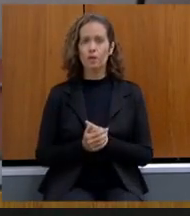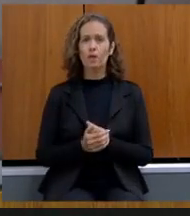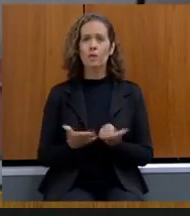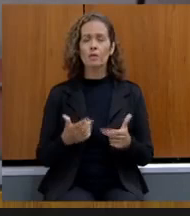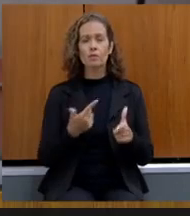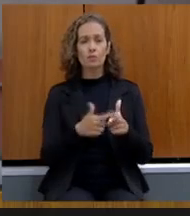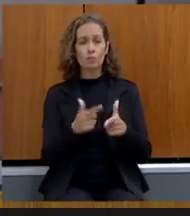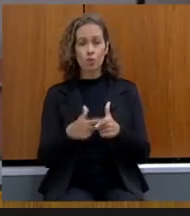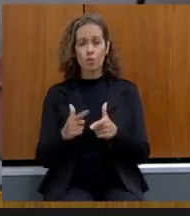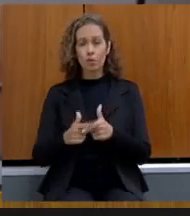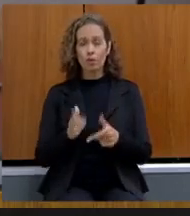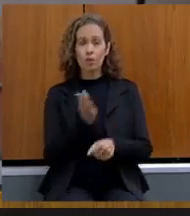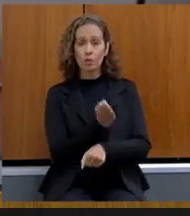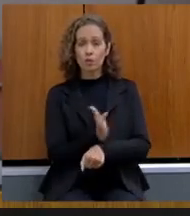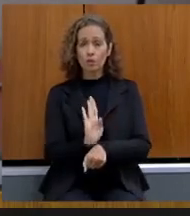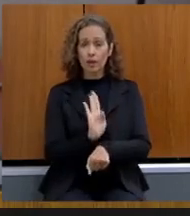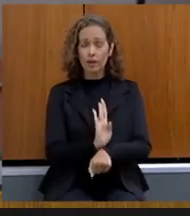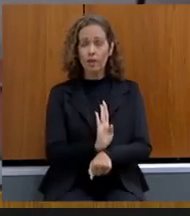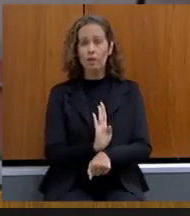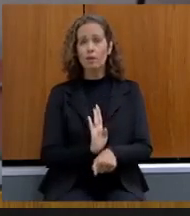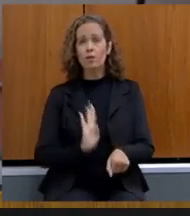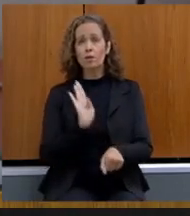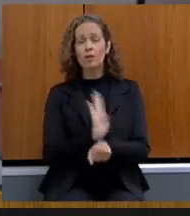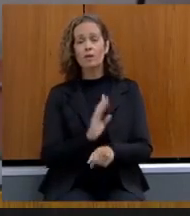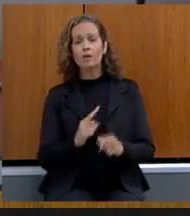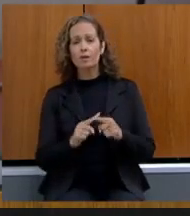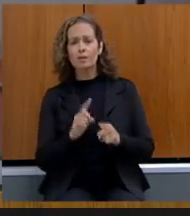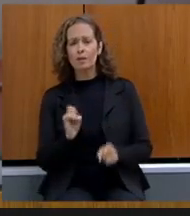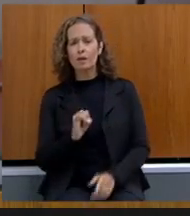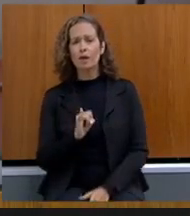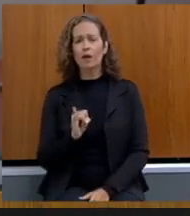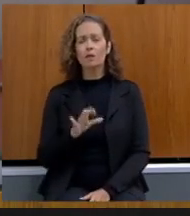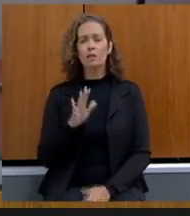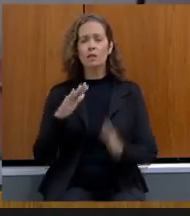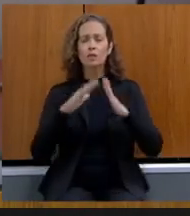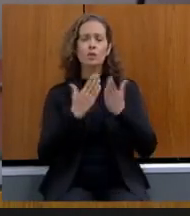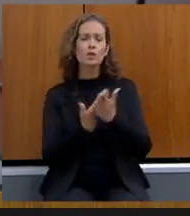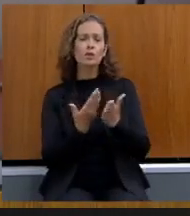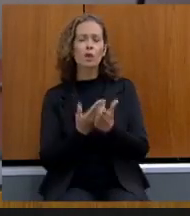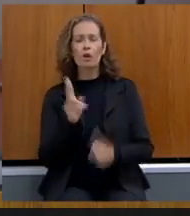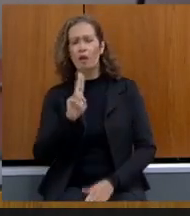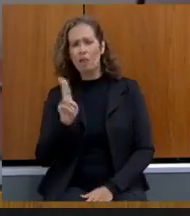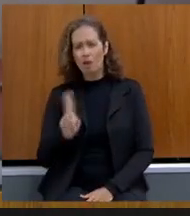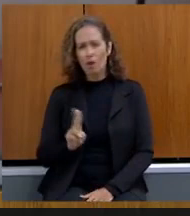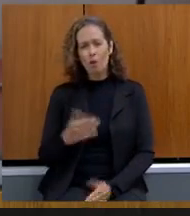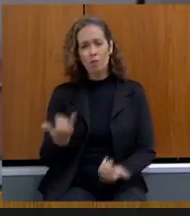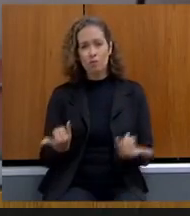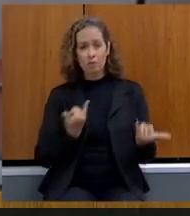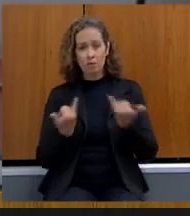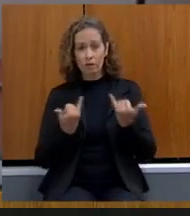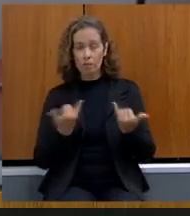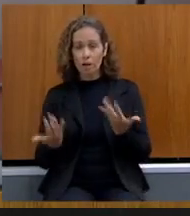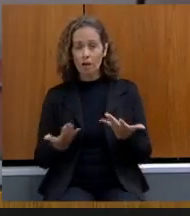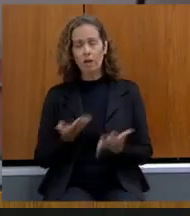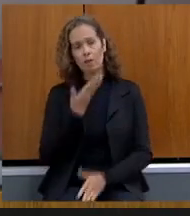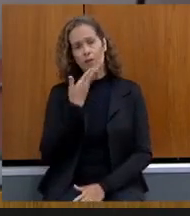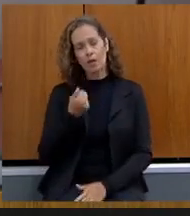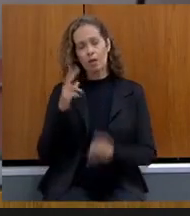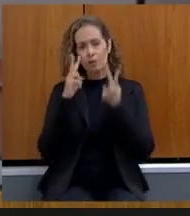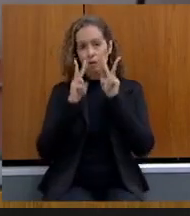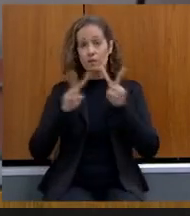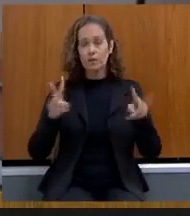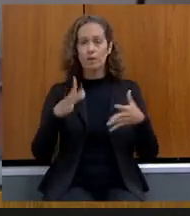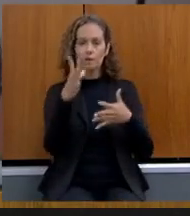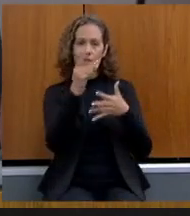específico do Barreiro eu vou pedir a gentileza que se o senhor puder encaminhar o nome da escola se for possível que aí eu tenho condição de ter uma visão